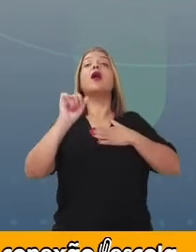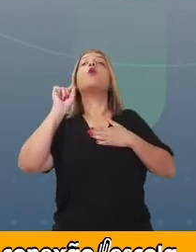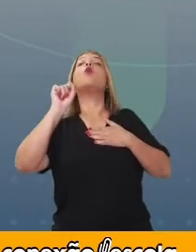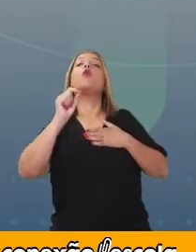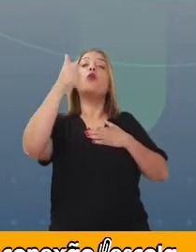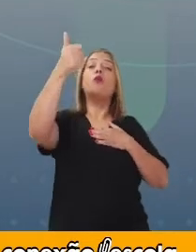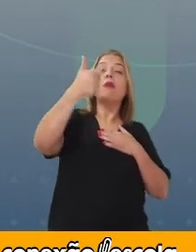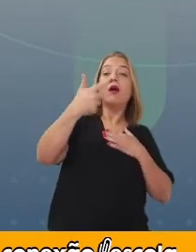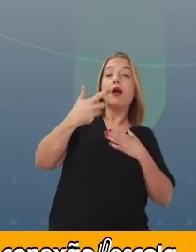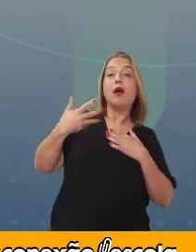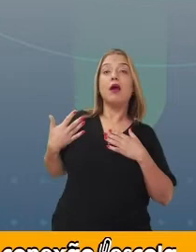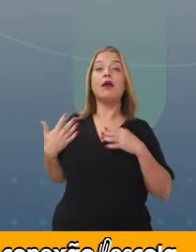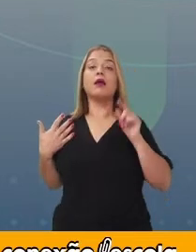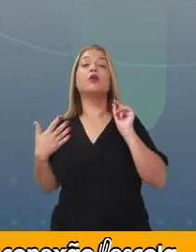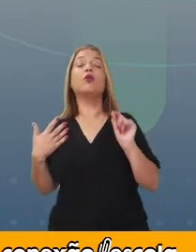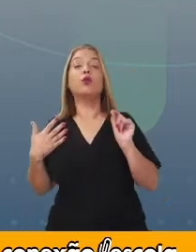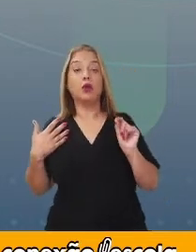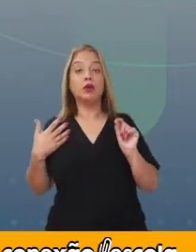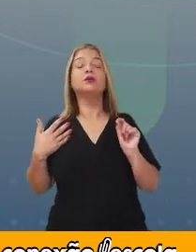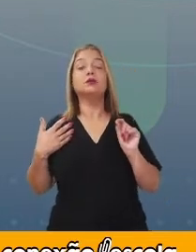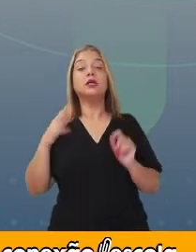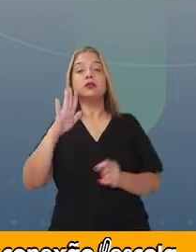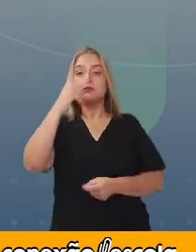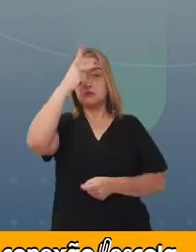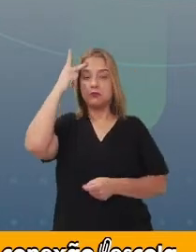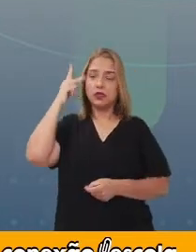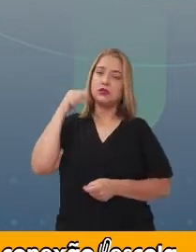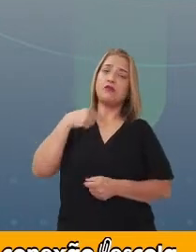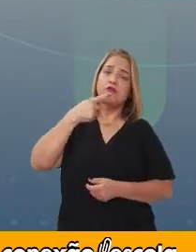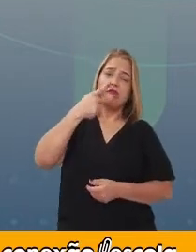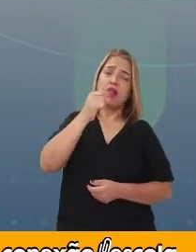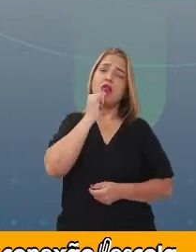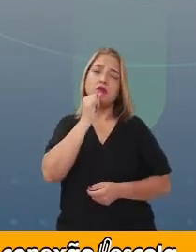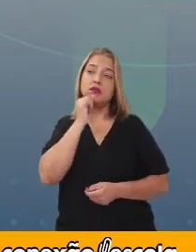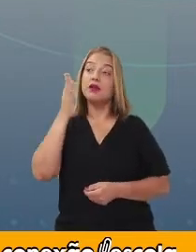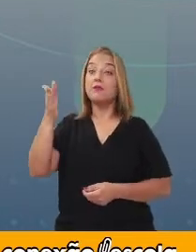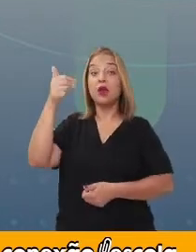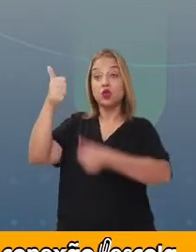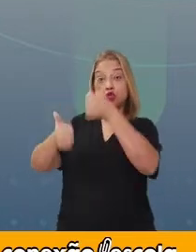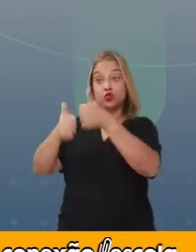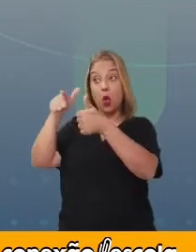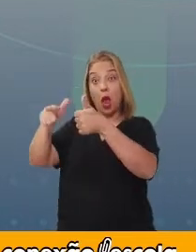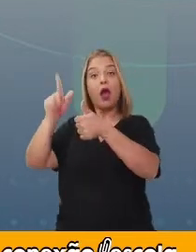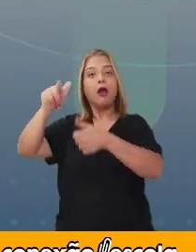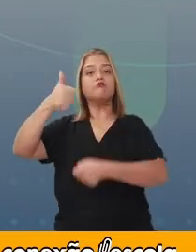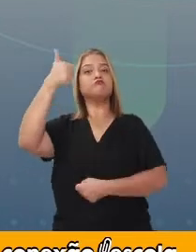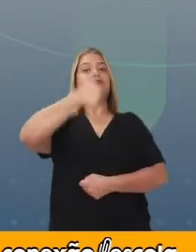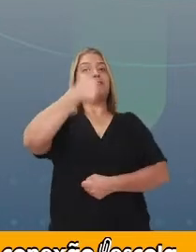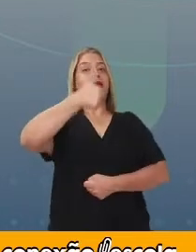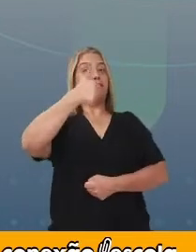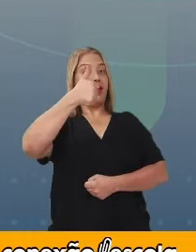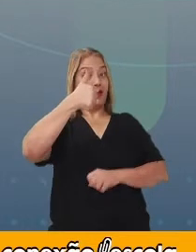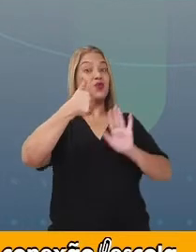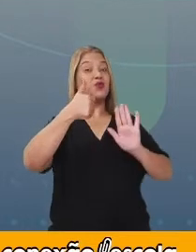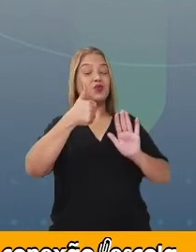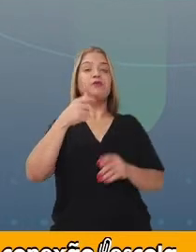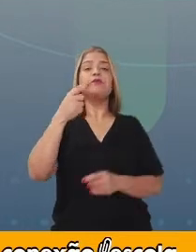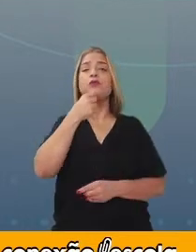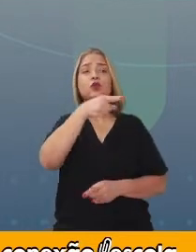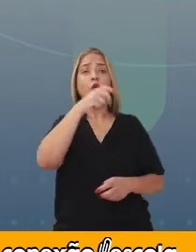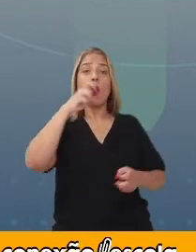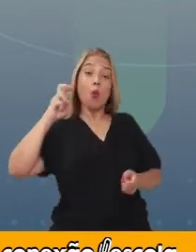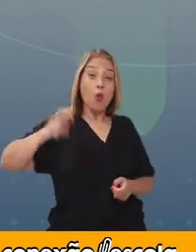nós falamos o jogador ficou em primeiro lugar, o corredor ficou em